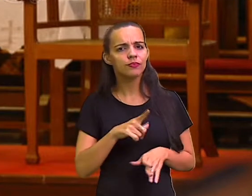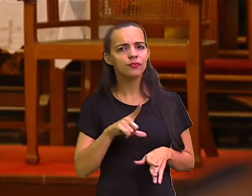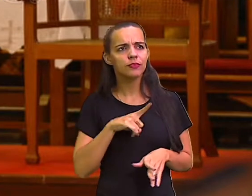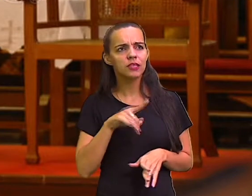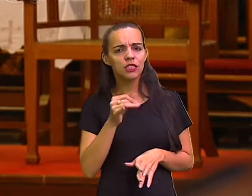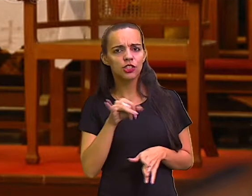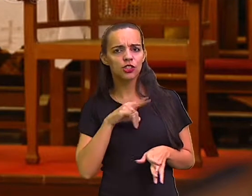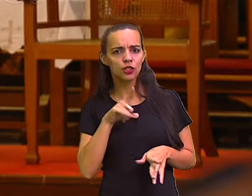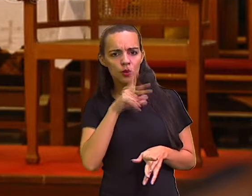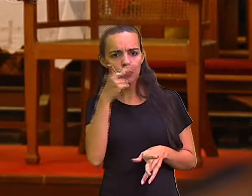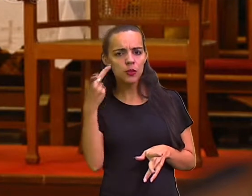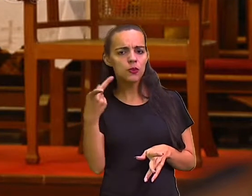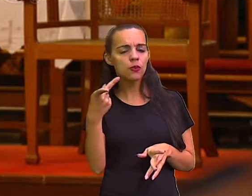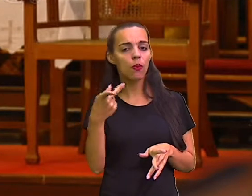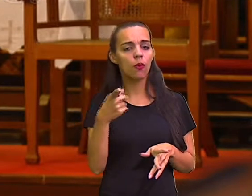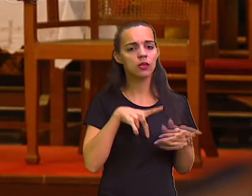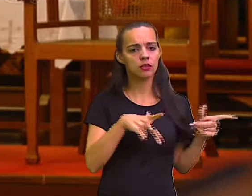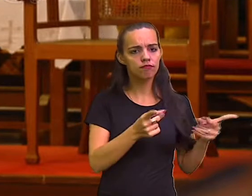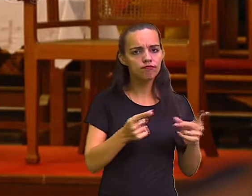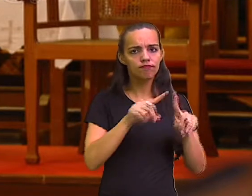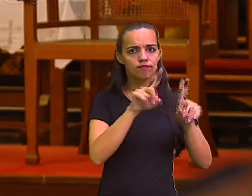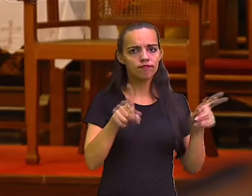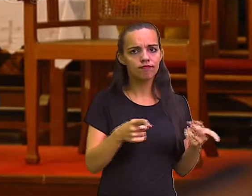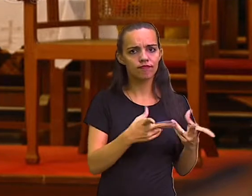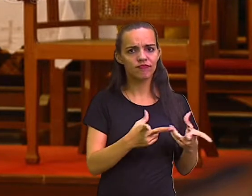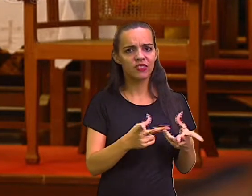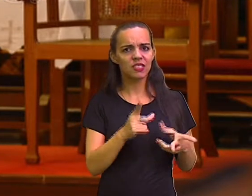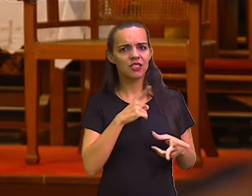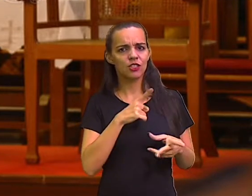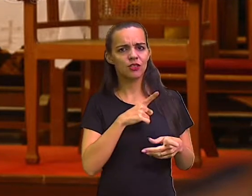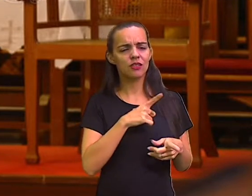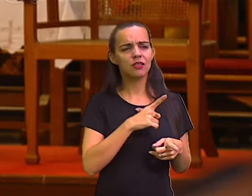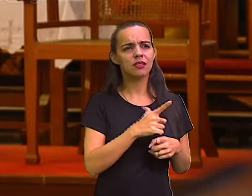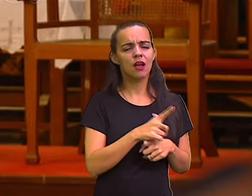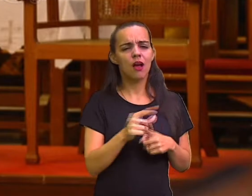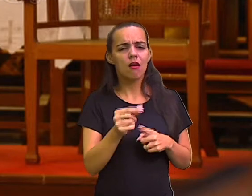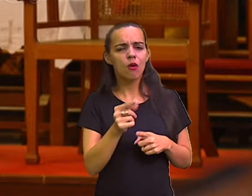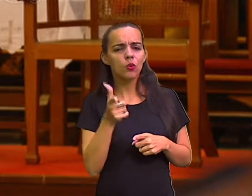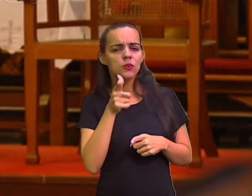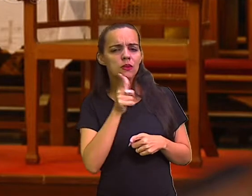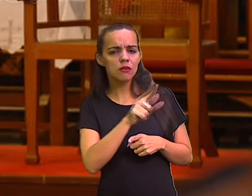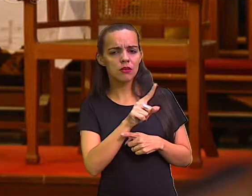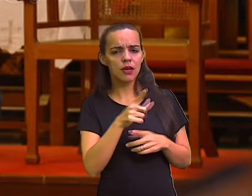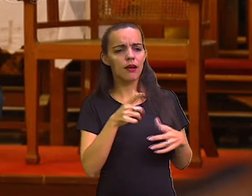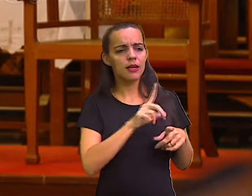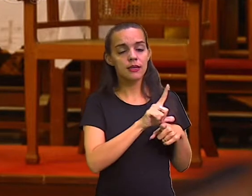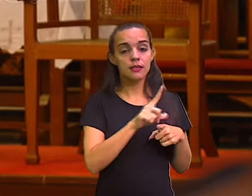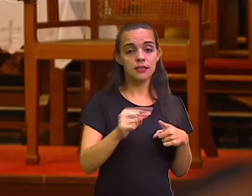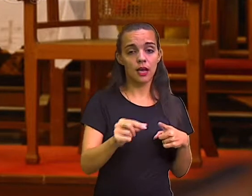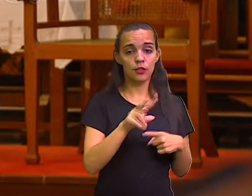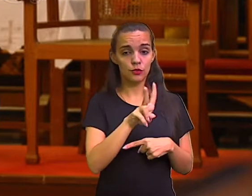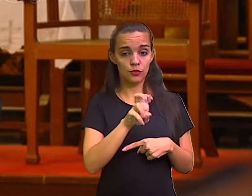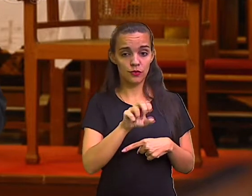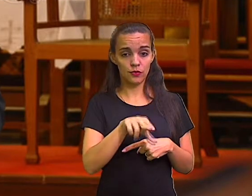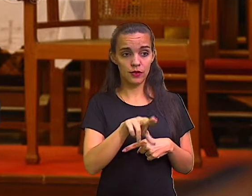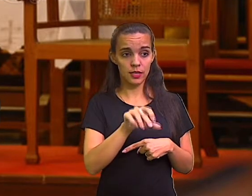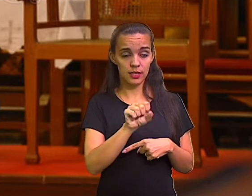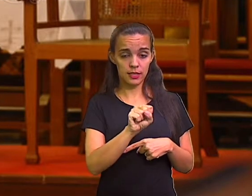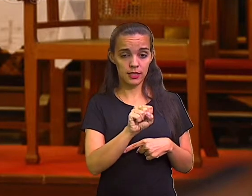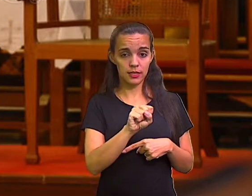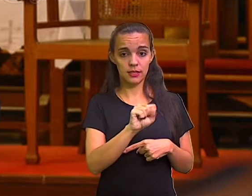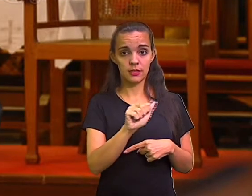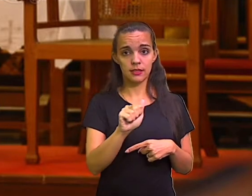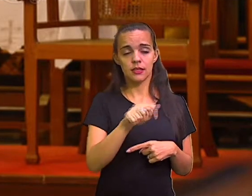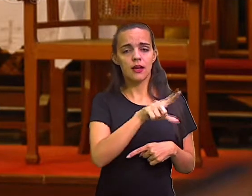os comerciantes muçulmanos que, com sua saída de Veneza no Mediterrâneo, monopolizaram